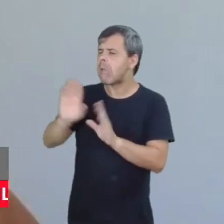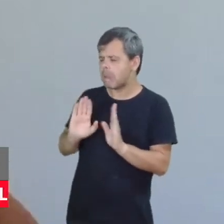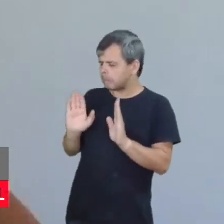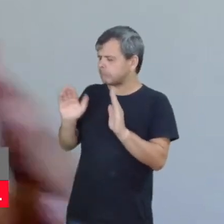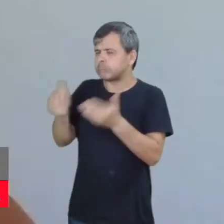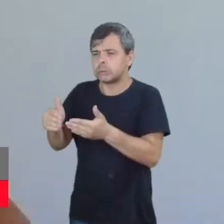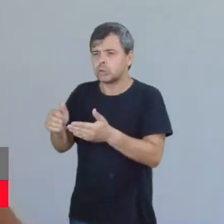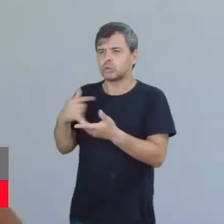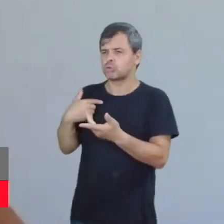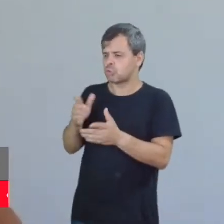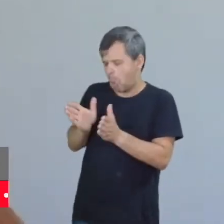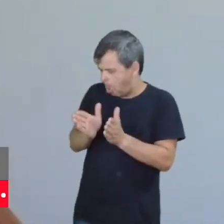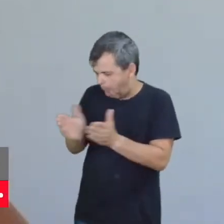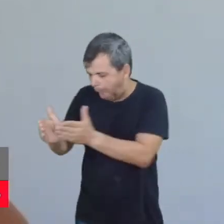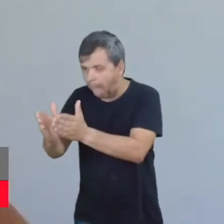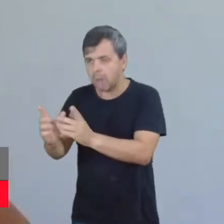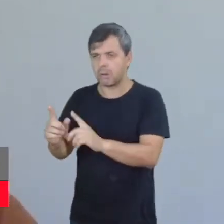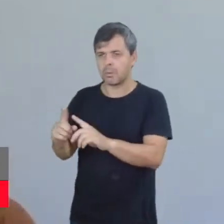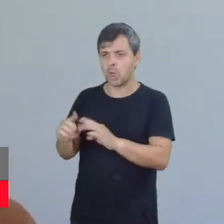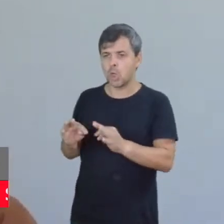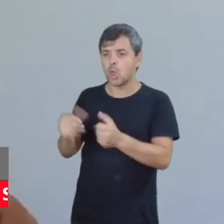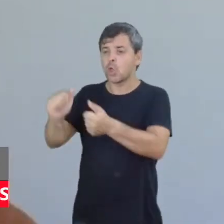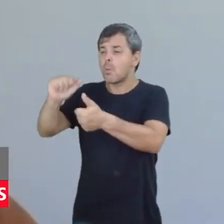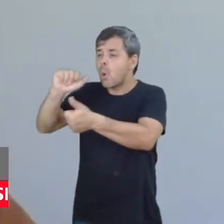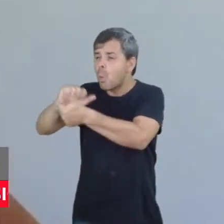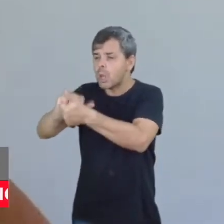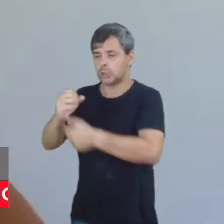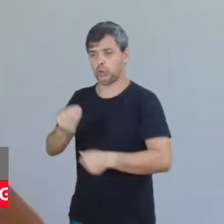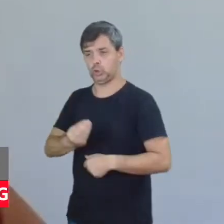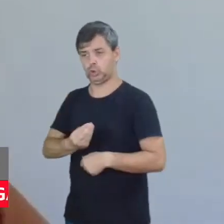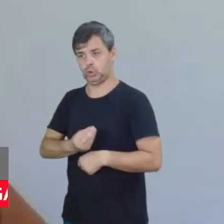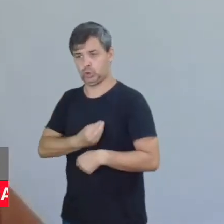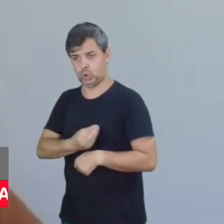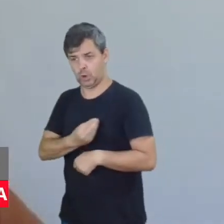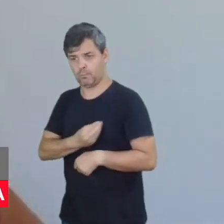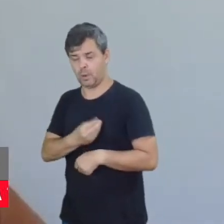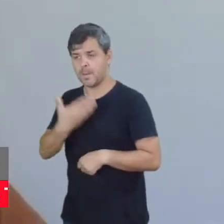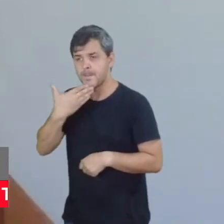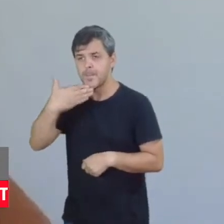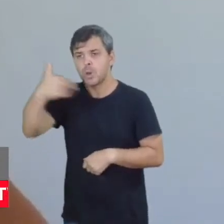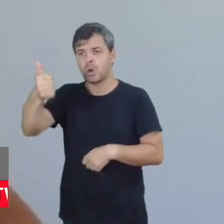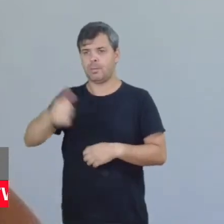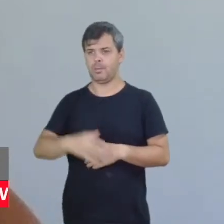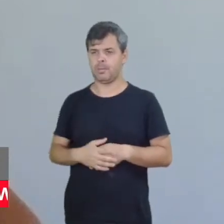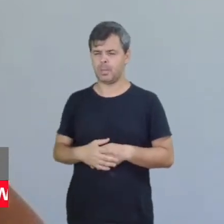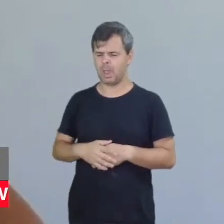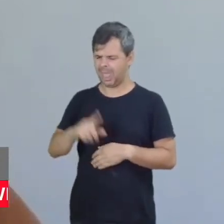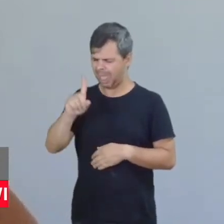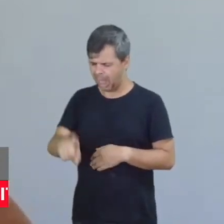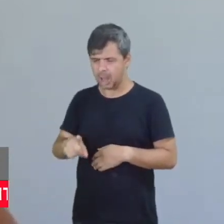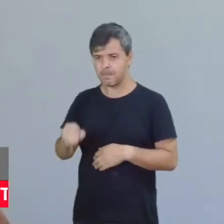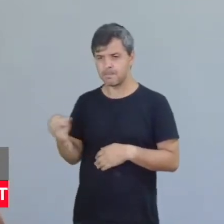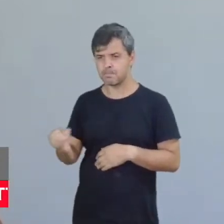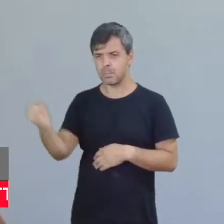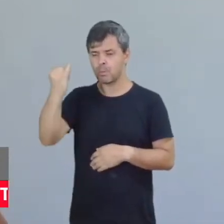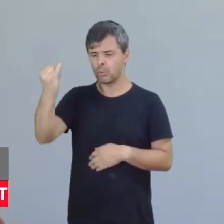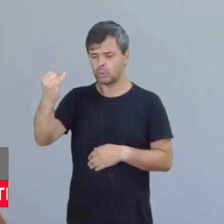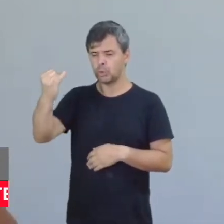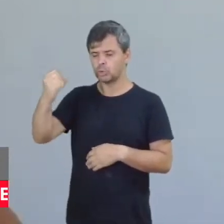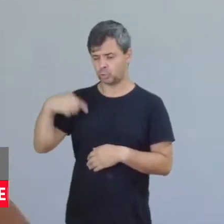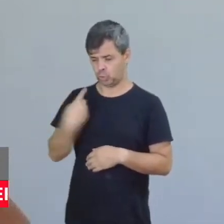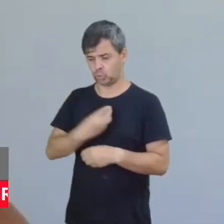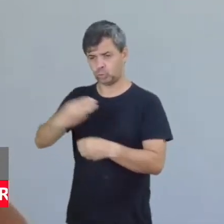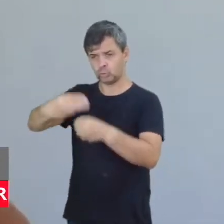especificamente só de um segmento, nós estamos falando da qualidade de vida que vai melhorar. Então, é fundamental que os nossos